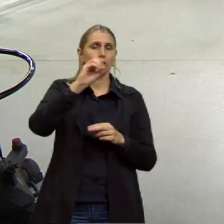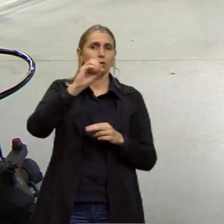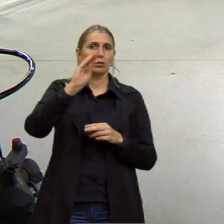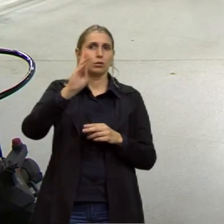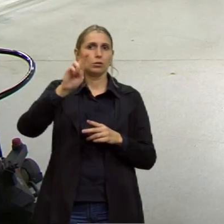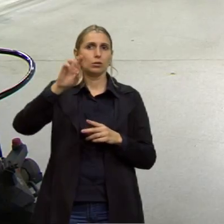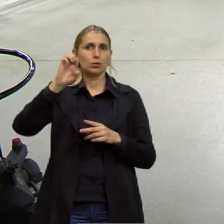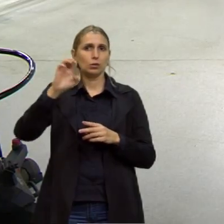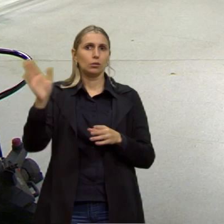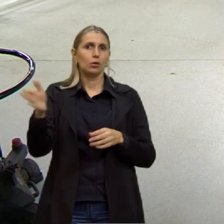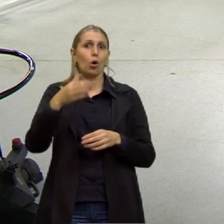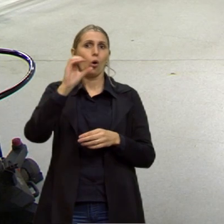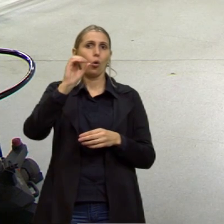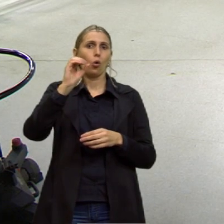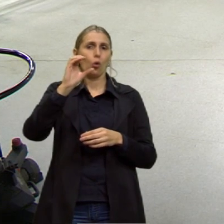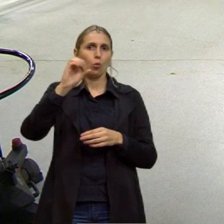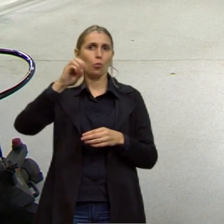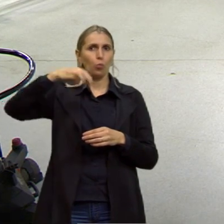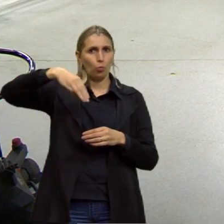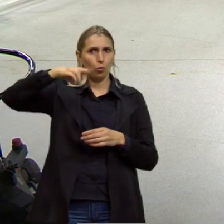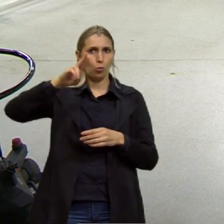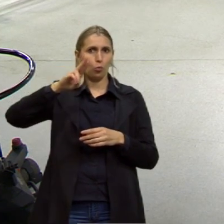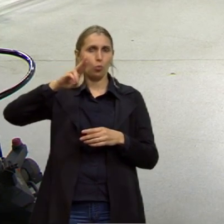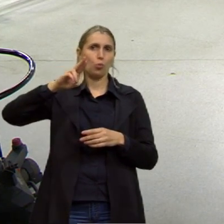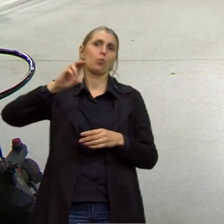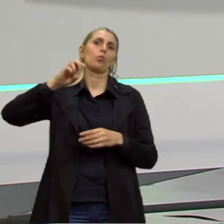um exemplo no masculino